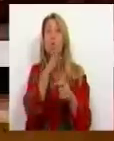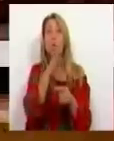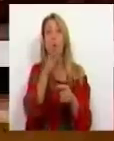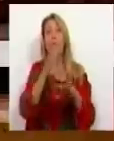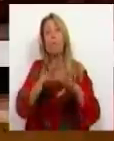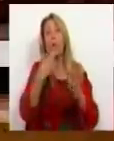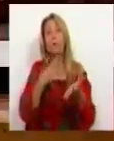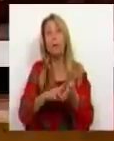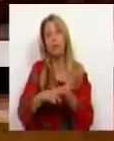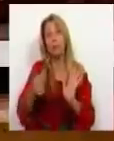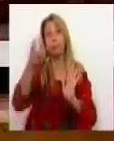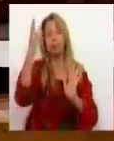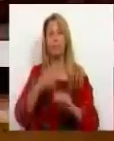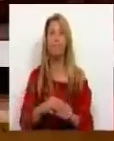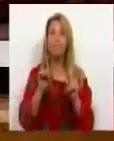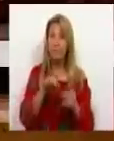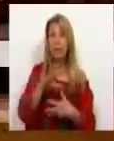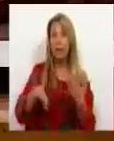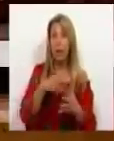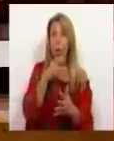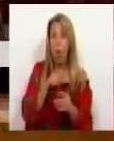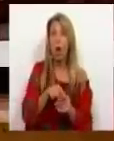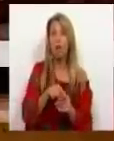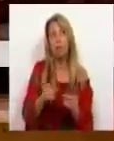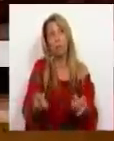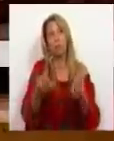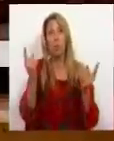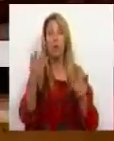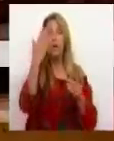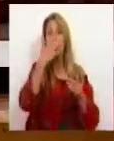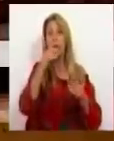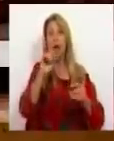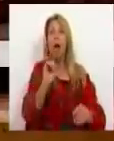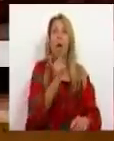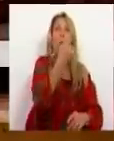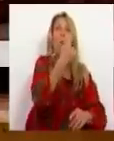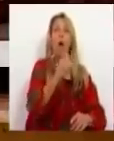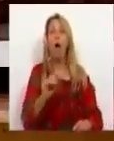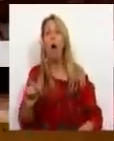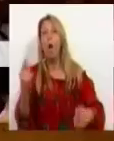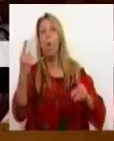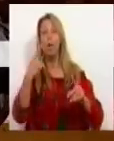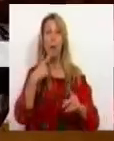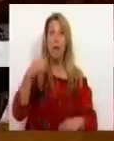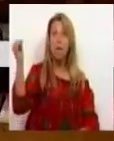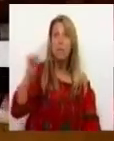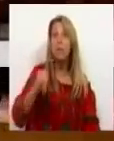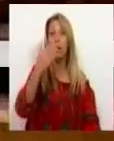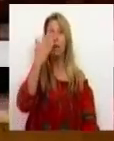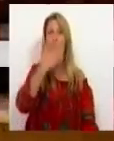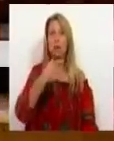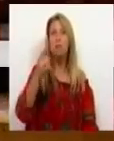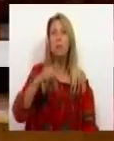razões. Será esse o caos? Não, se forem avarias episódicas. Sim, se forem avarias com